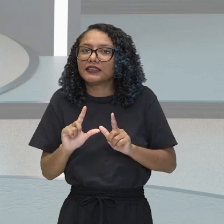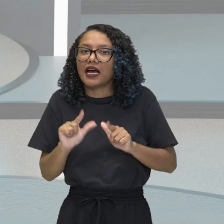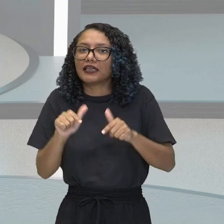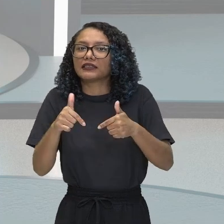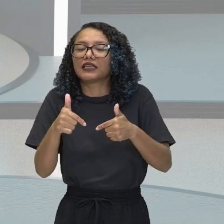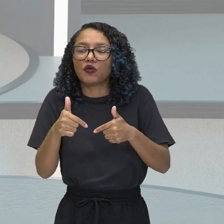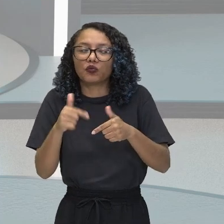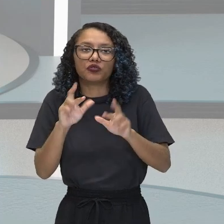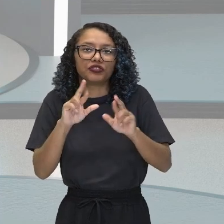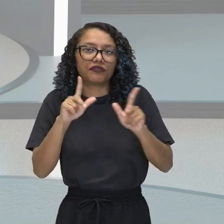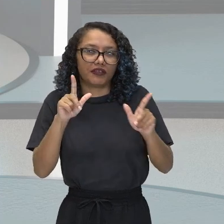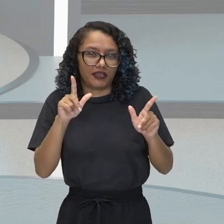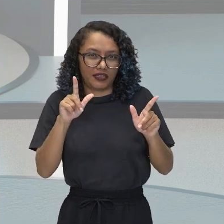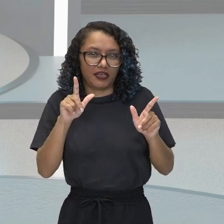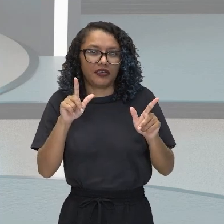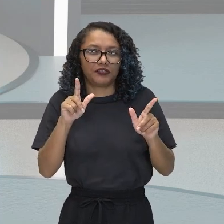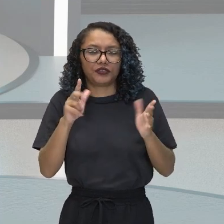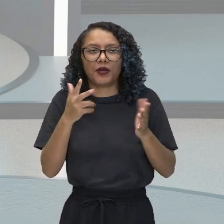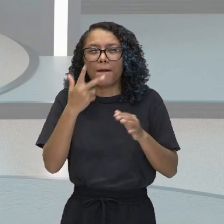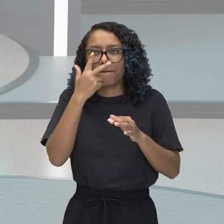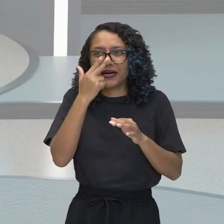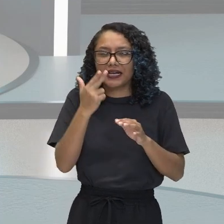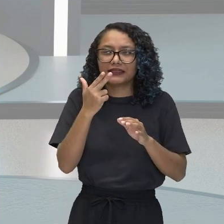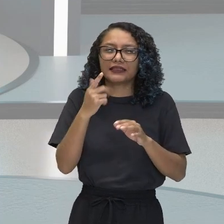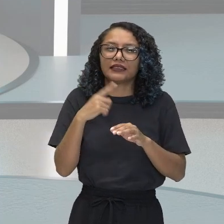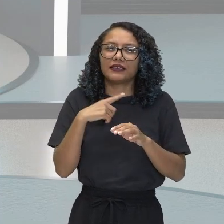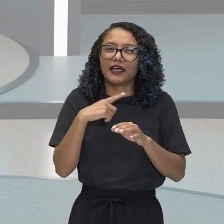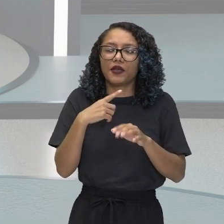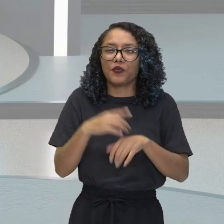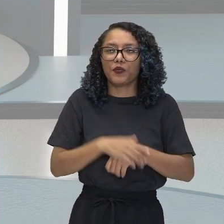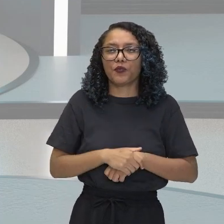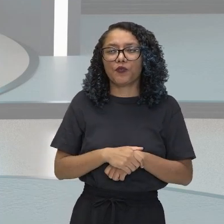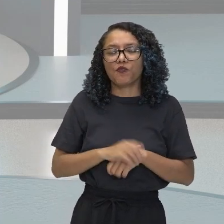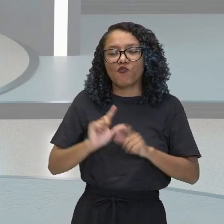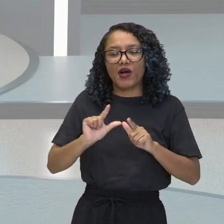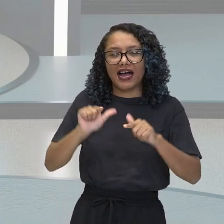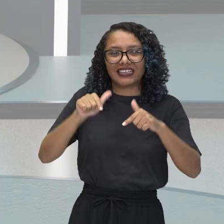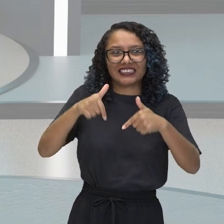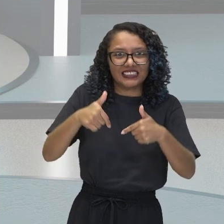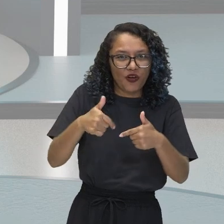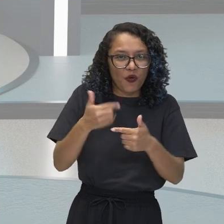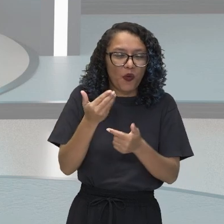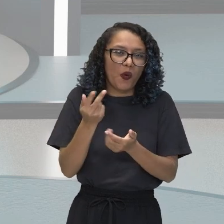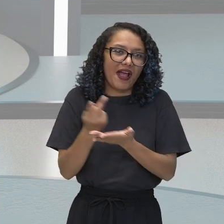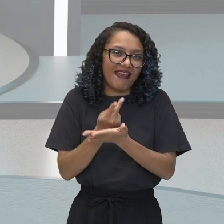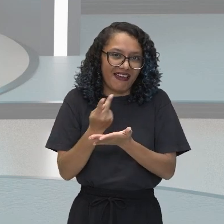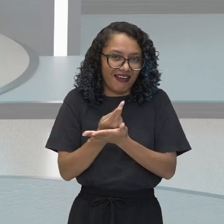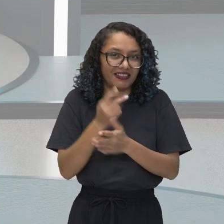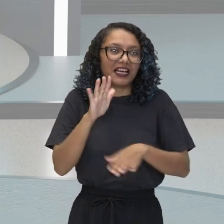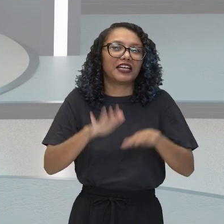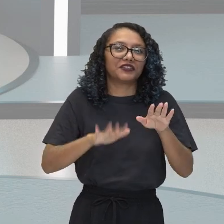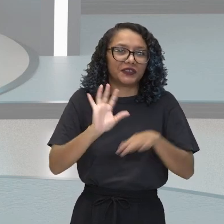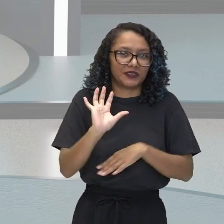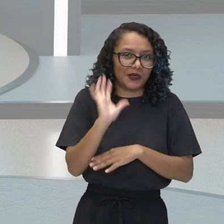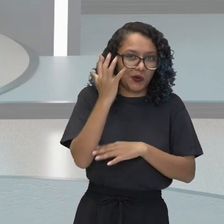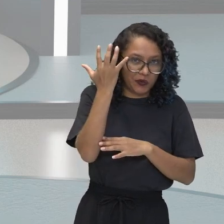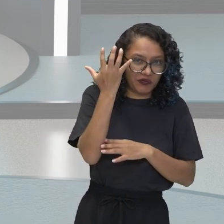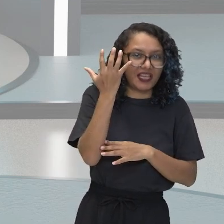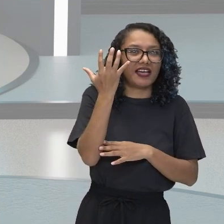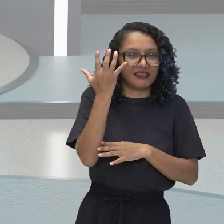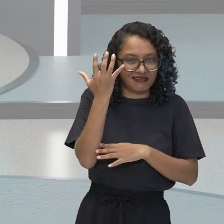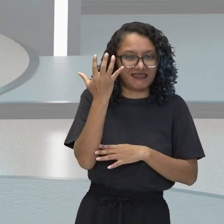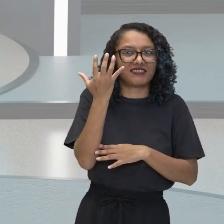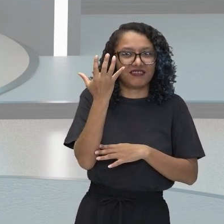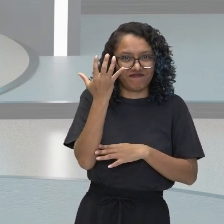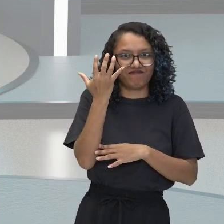mesmo de ato falho. Isso, muitas das vezes, acontece conosco inconscientemente.